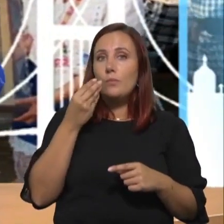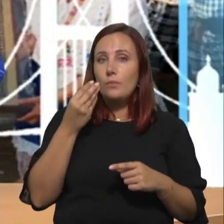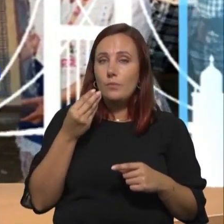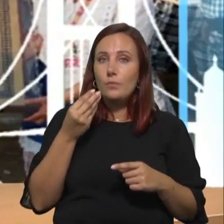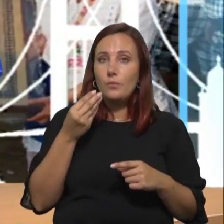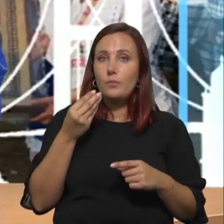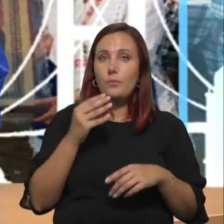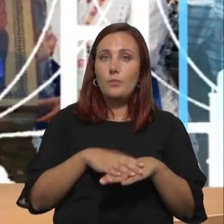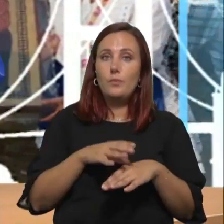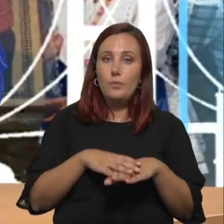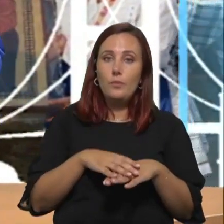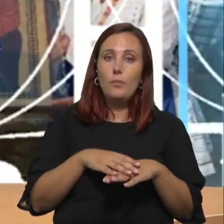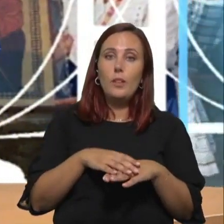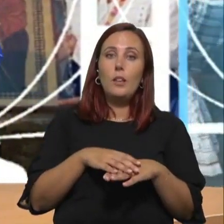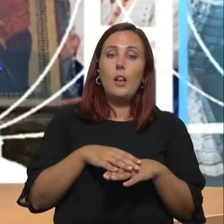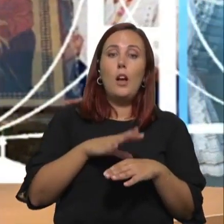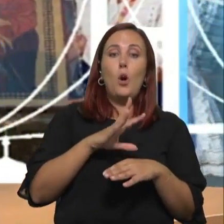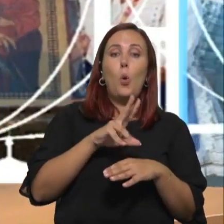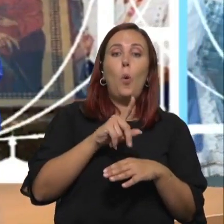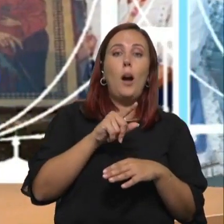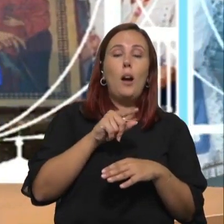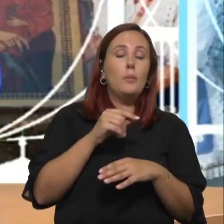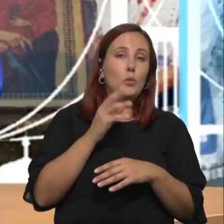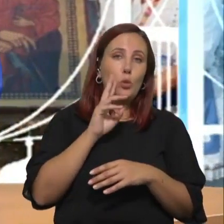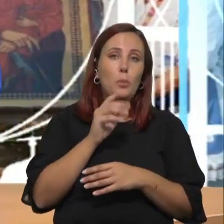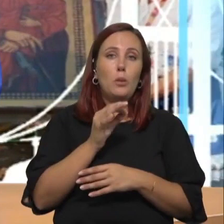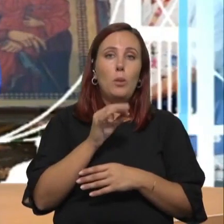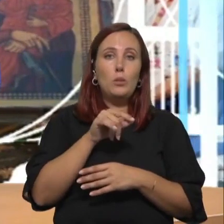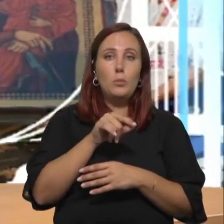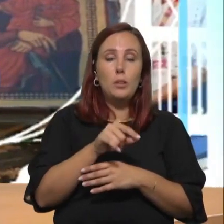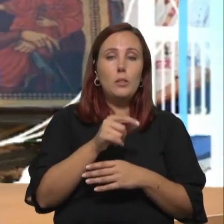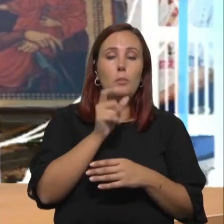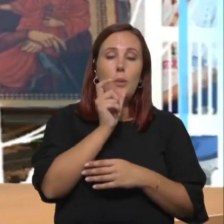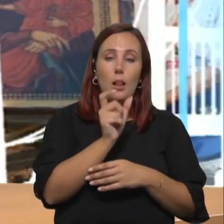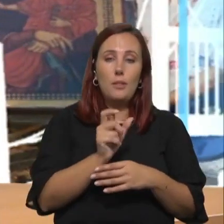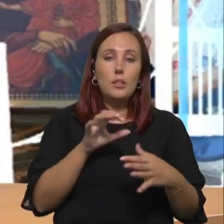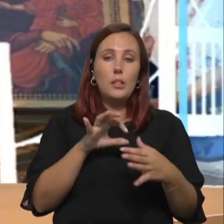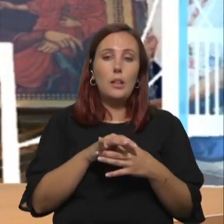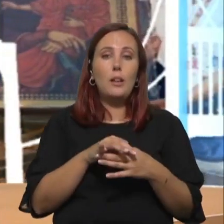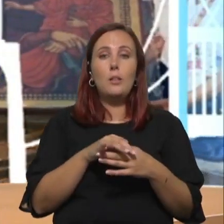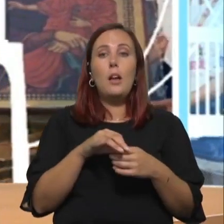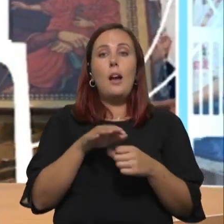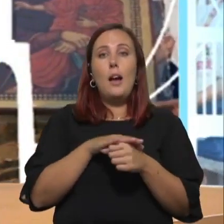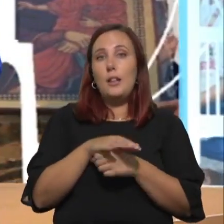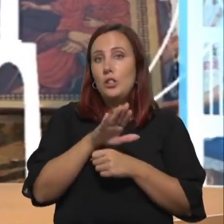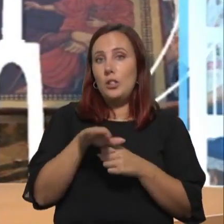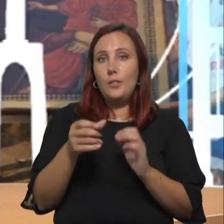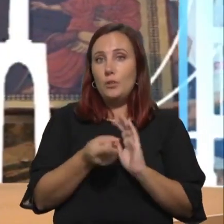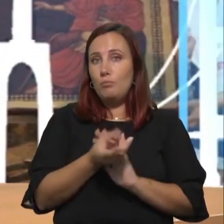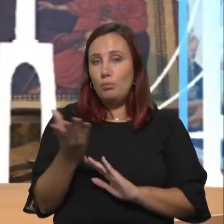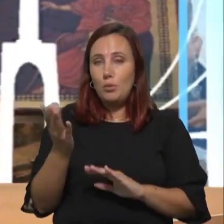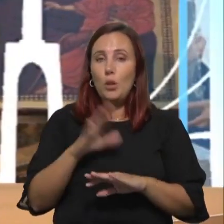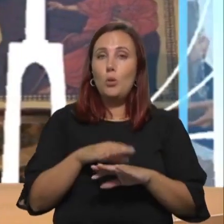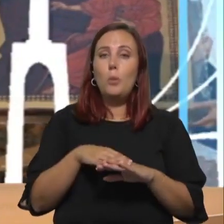de, para além de ter 4.000 verbetes, 24 áreas científicas, porque quisemos